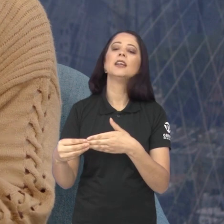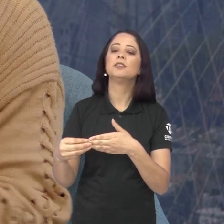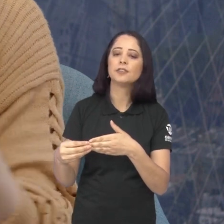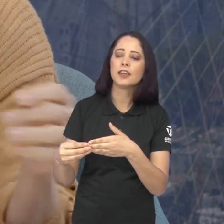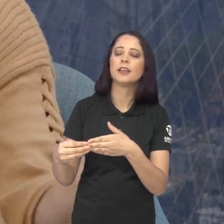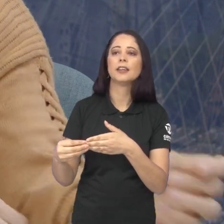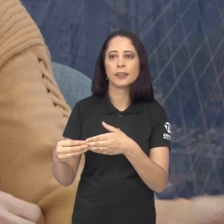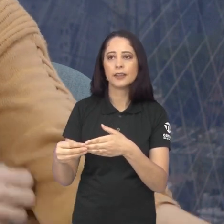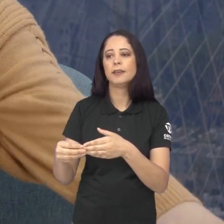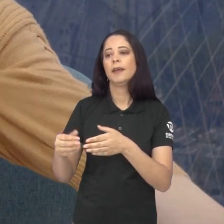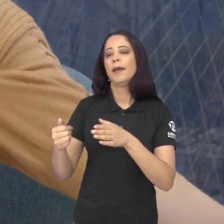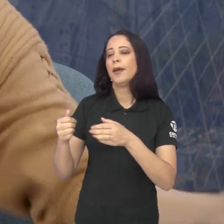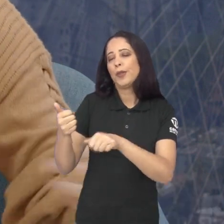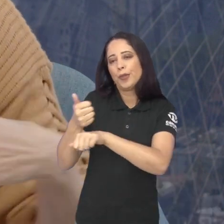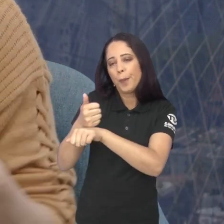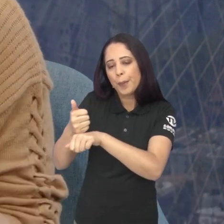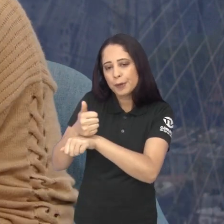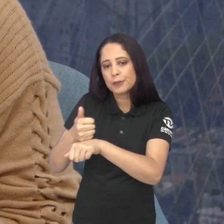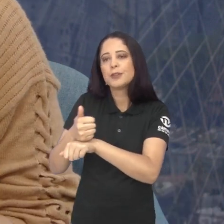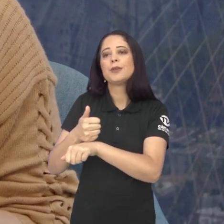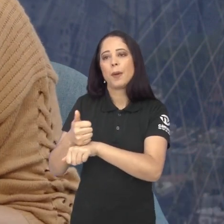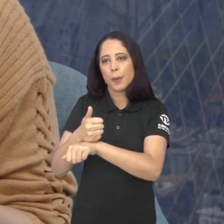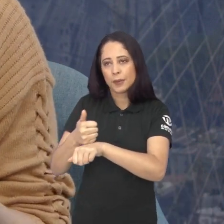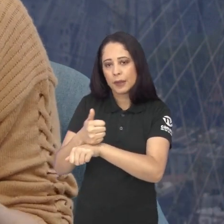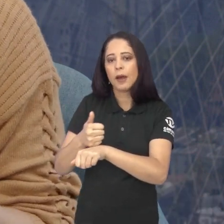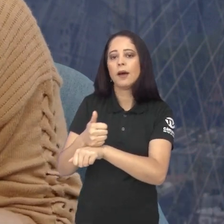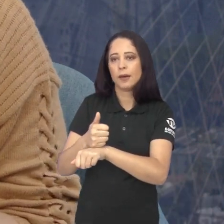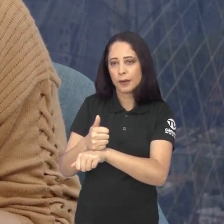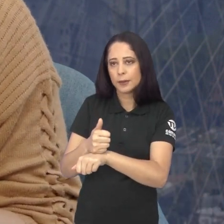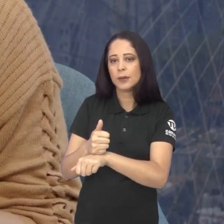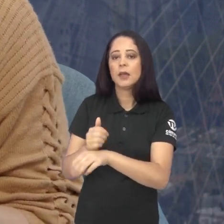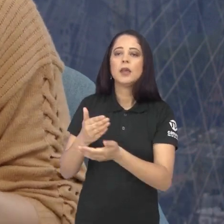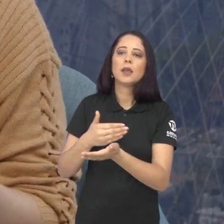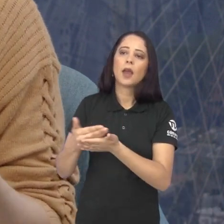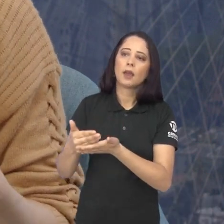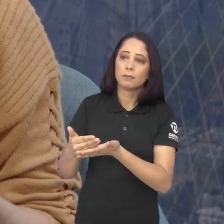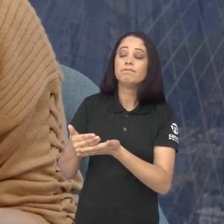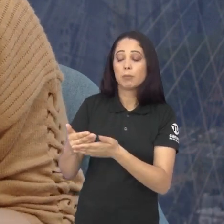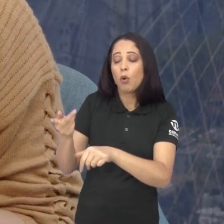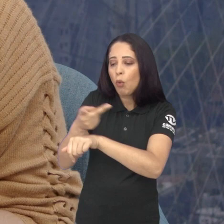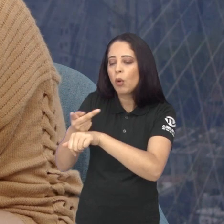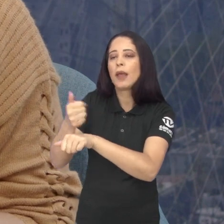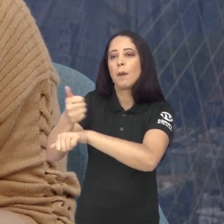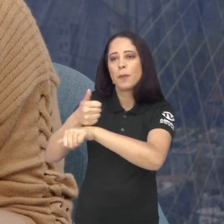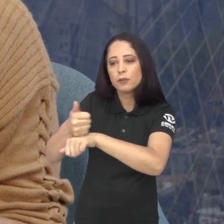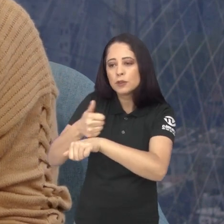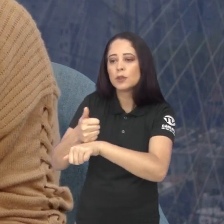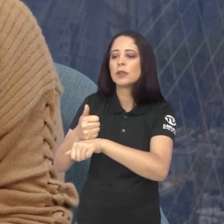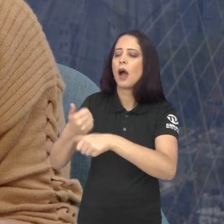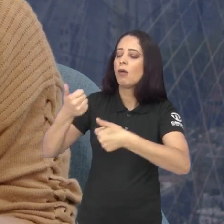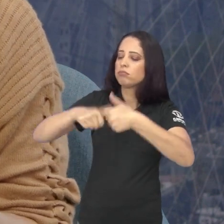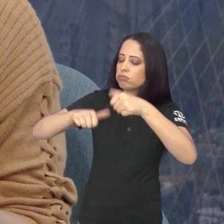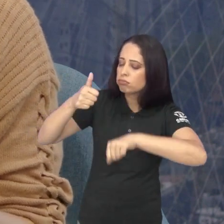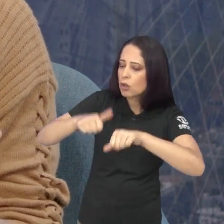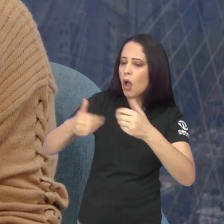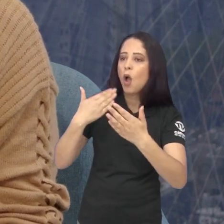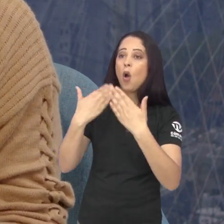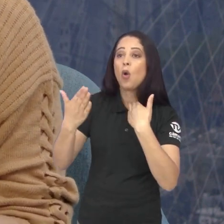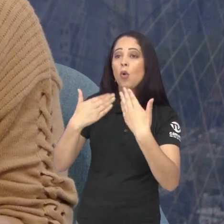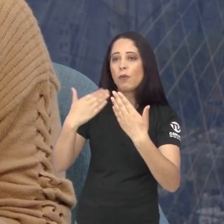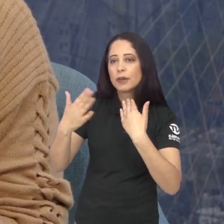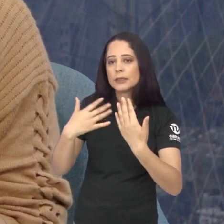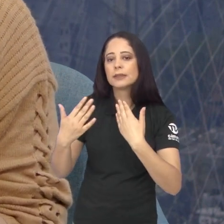eu acho que dessa jornada que toda a família atípica vai passar, de buscar um bom profissional que te escute, que te